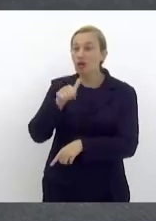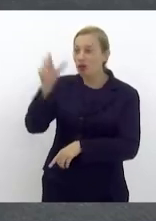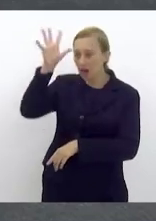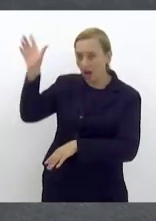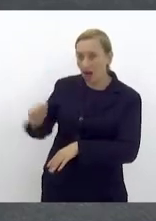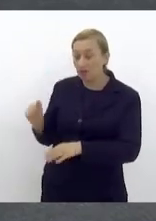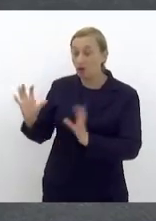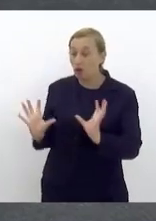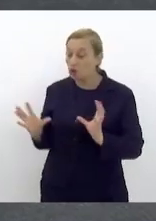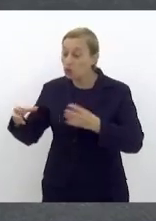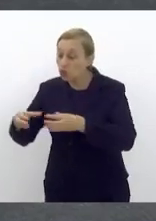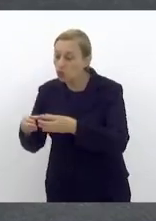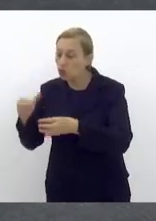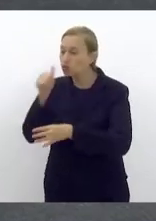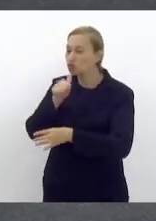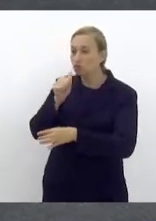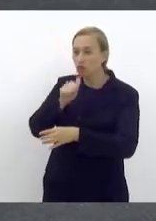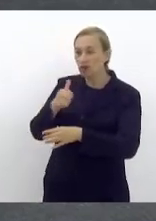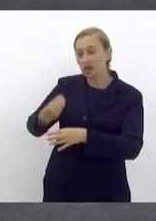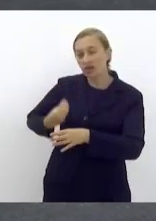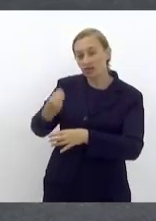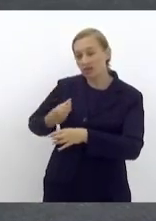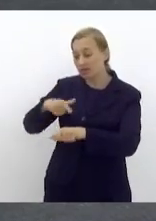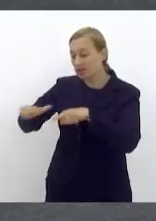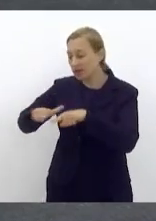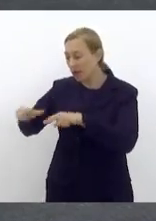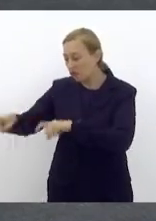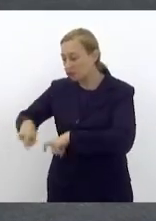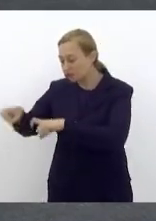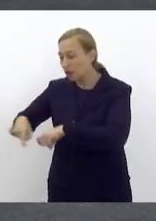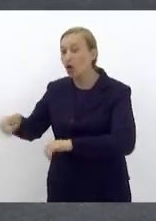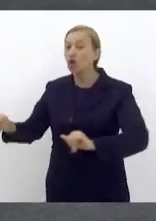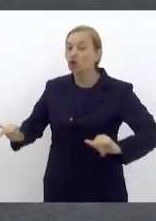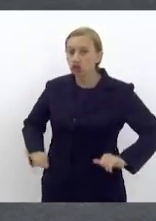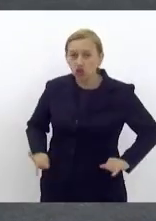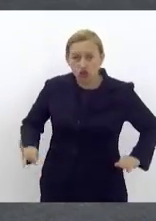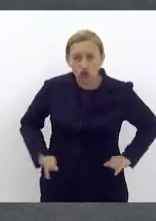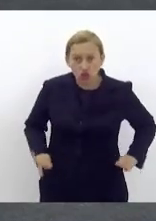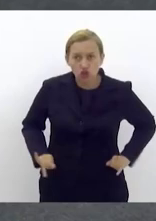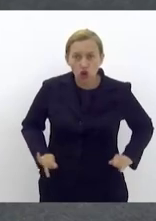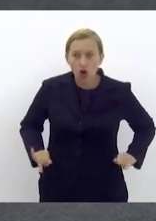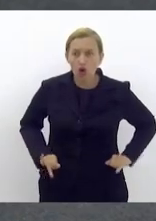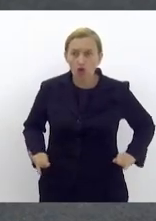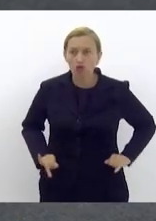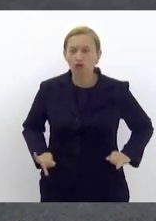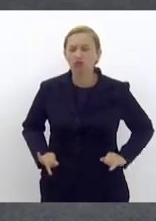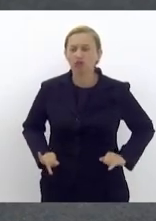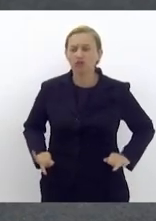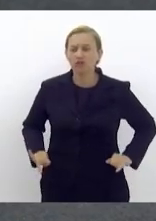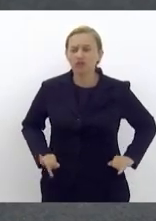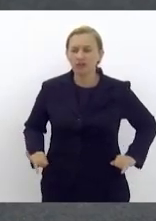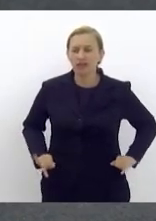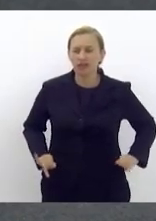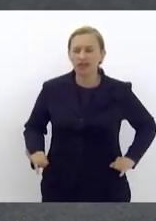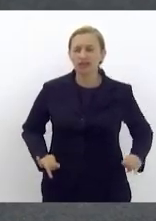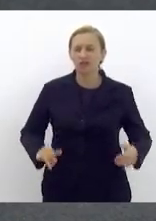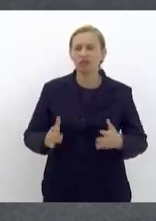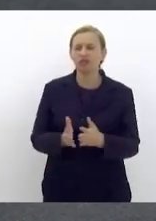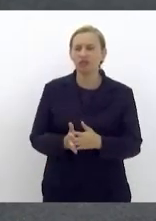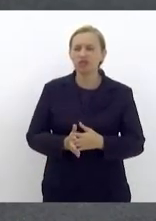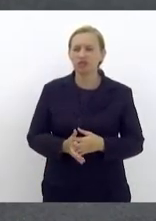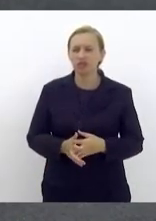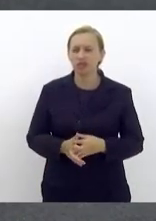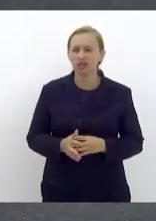de mulheres que vivem e trabalham no nosso campo, que sofrem com essa invisibilização da política pública